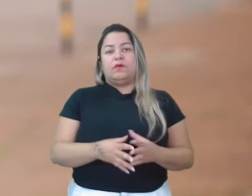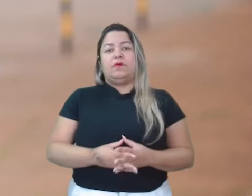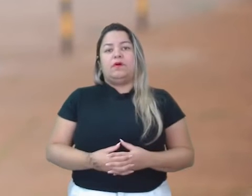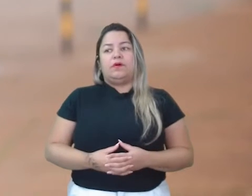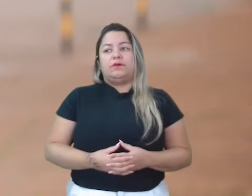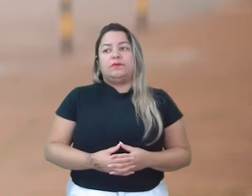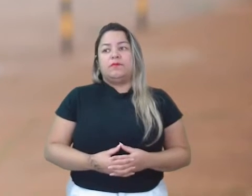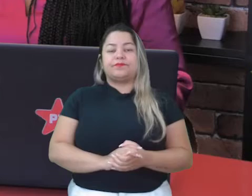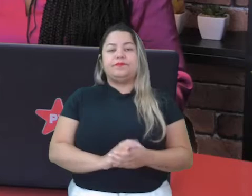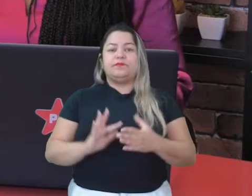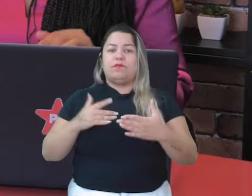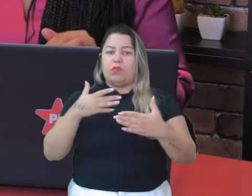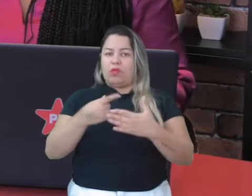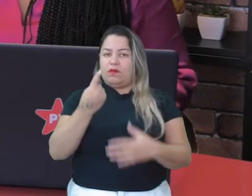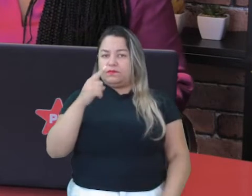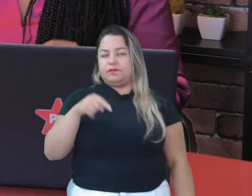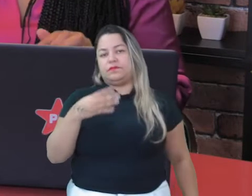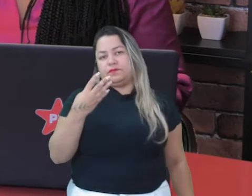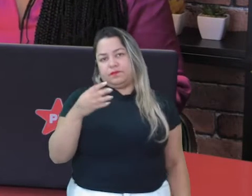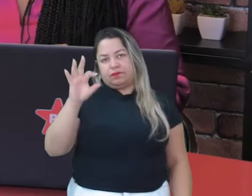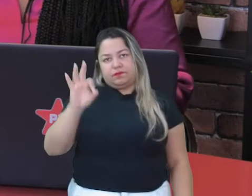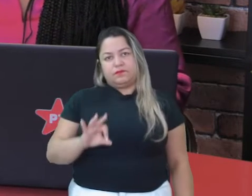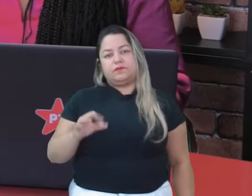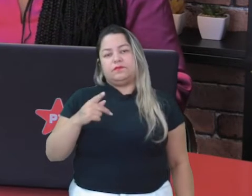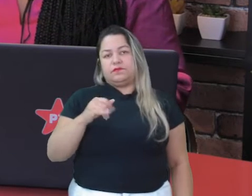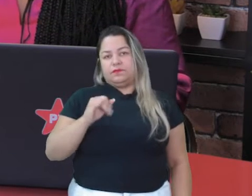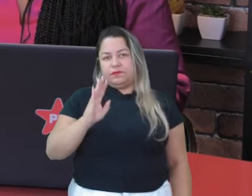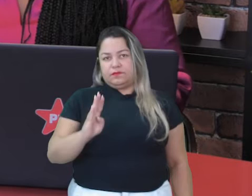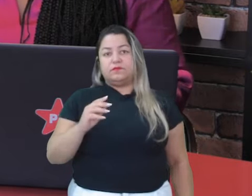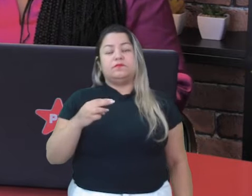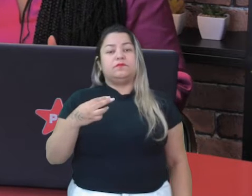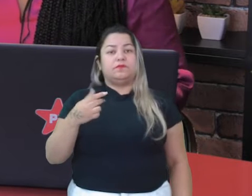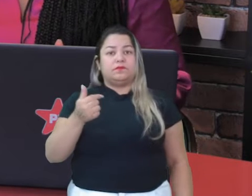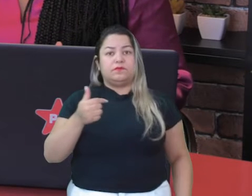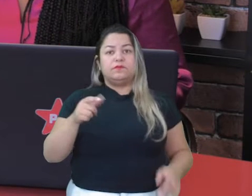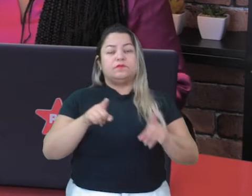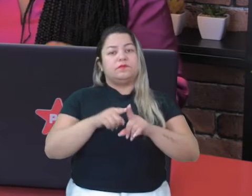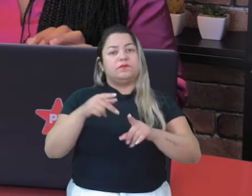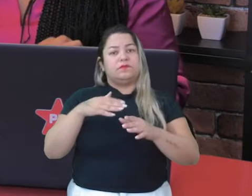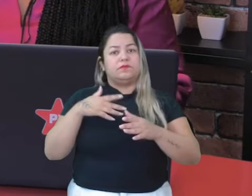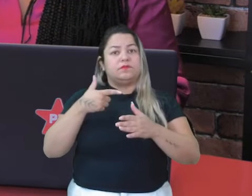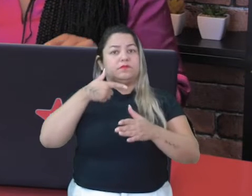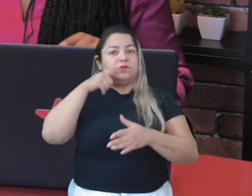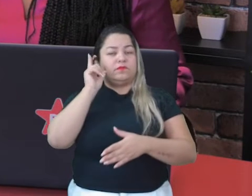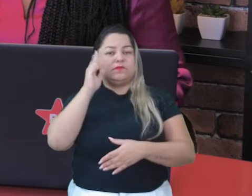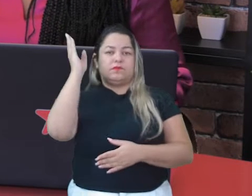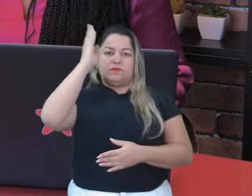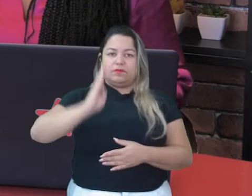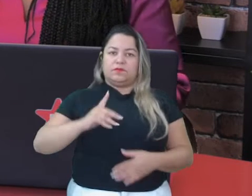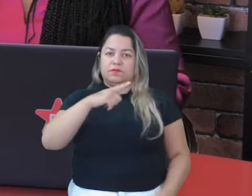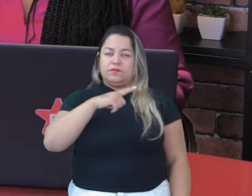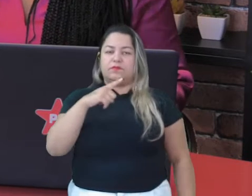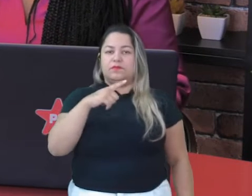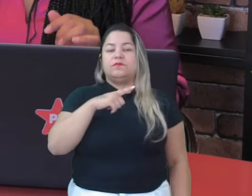em 2024. Com o avanço de 1,4% no PIB no segundo trimestre em relação ao período anterior,